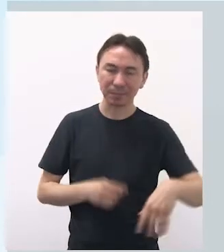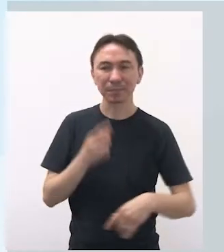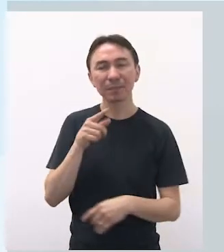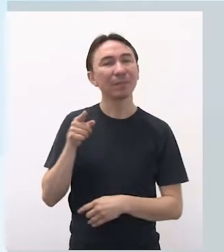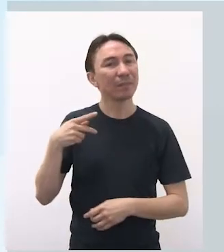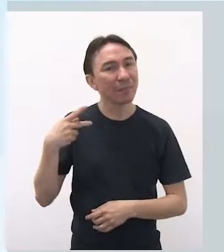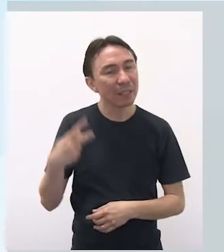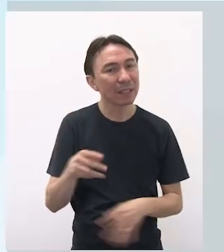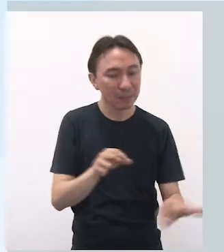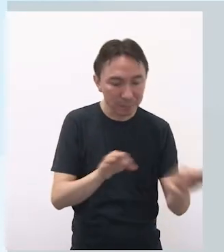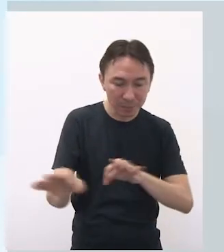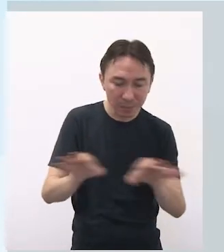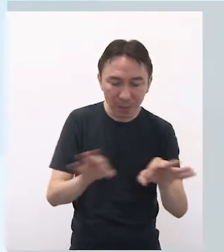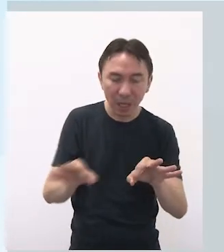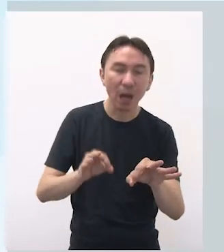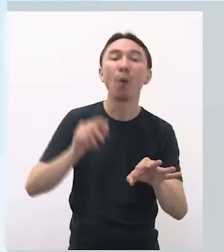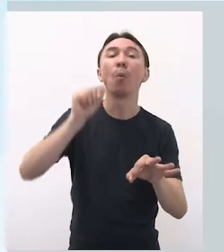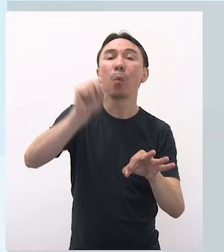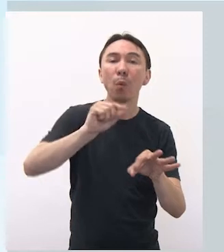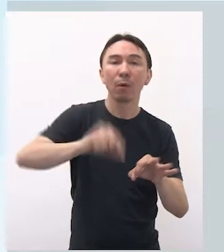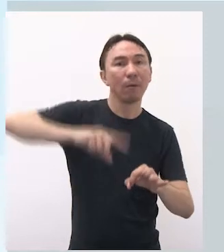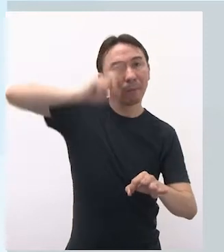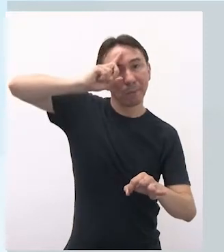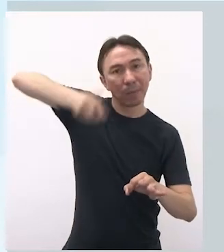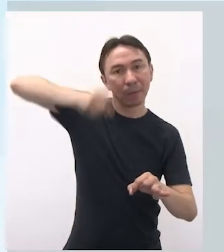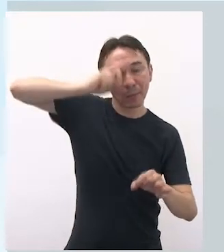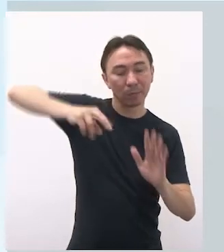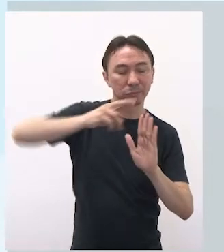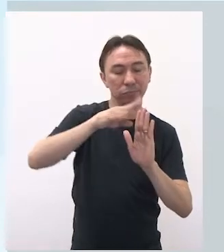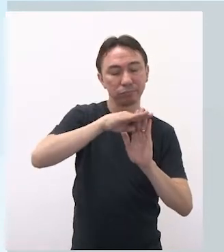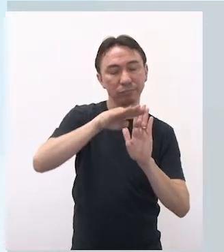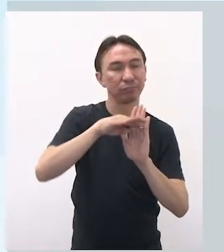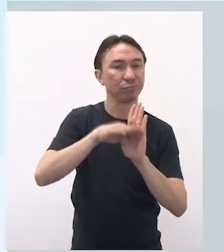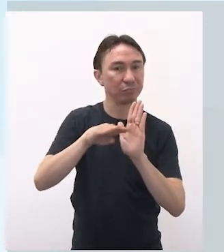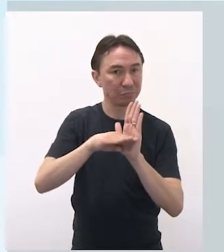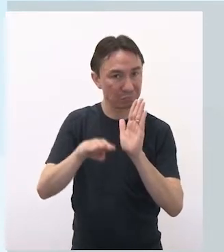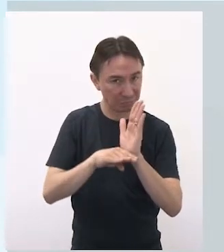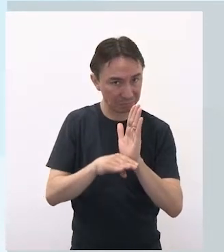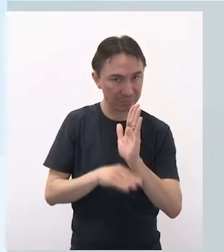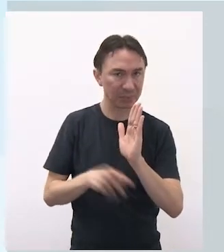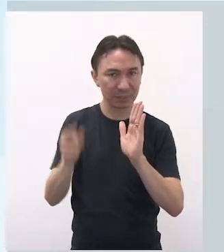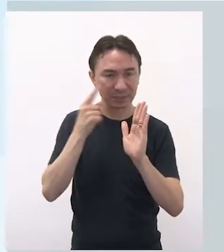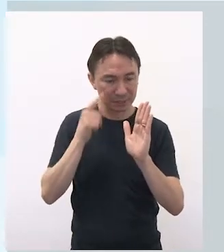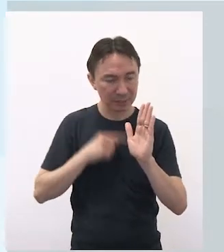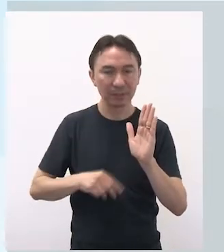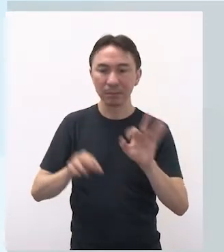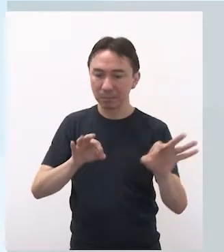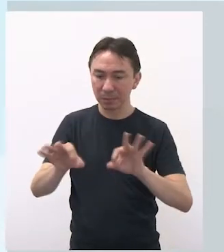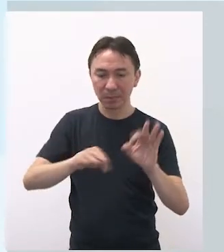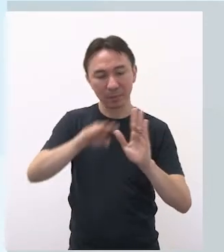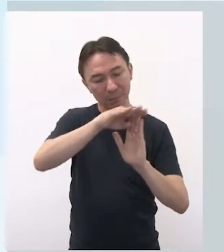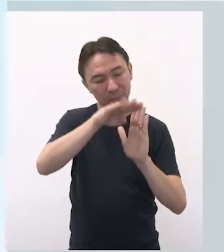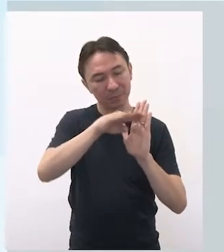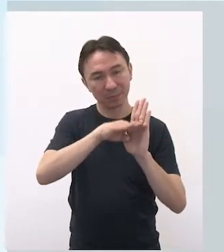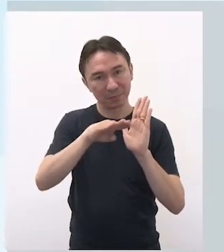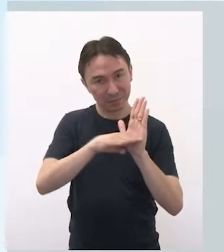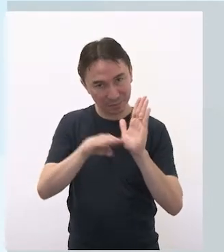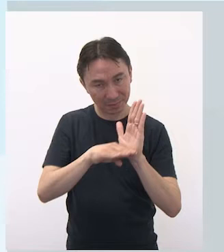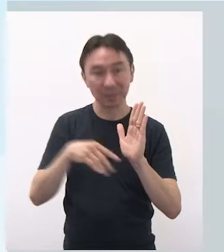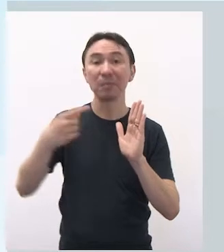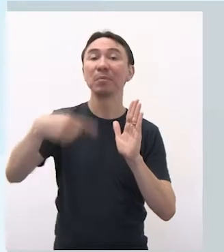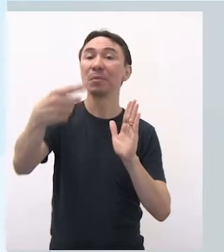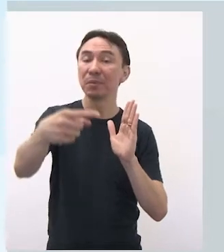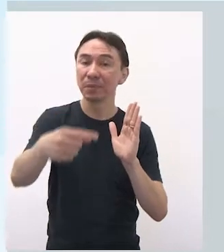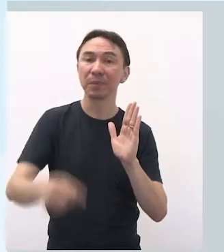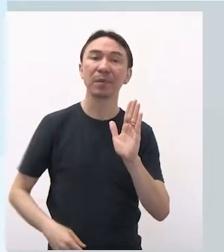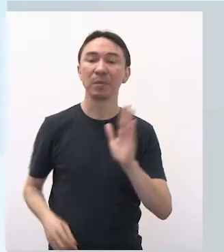que planejemos junto, né? Faz o acompanhamento desse planejamento, o professor elabora as suas aulas,